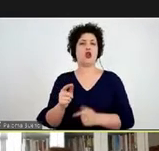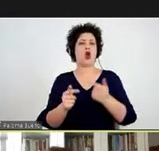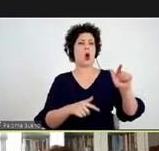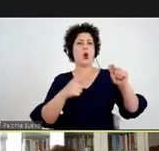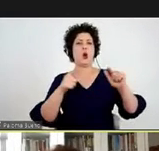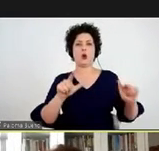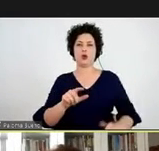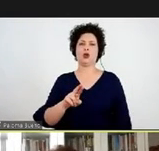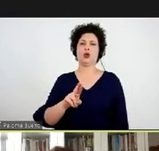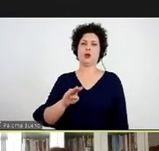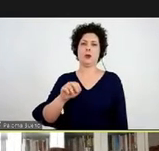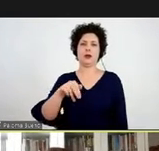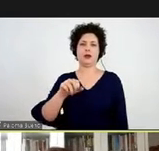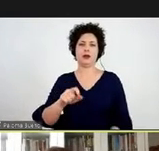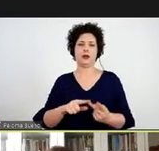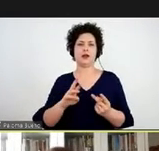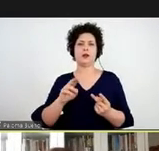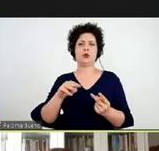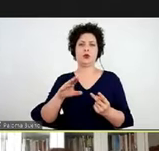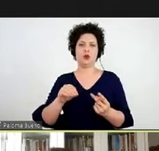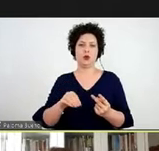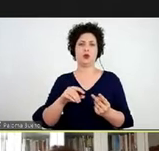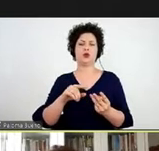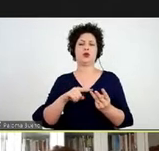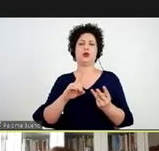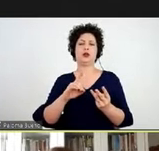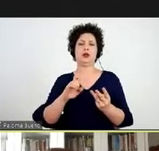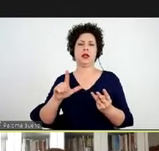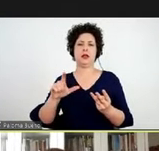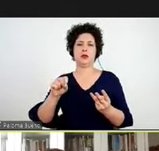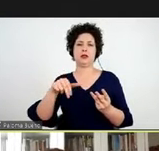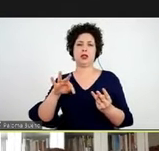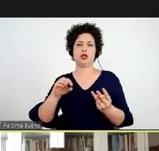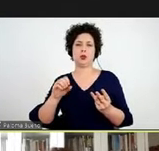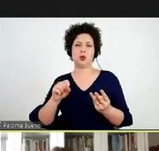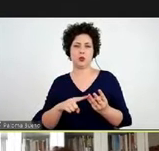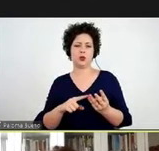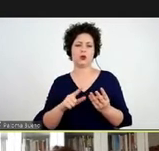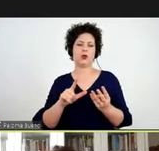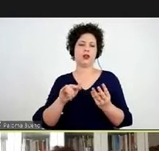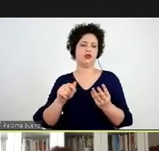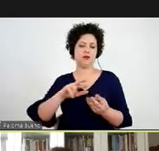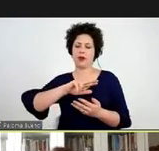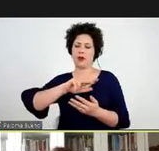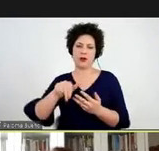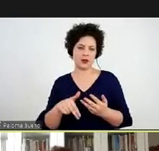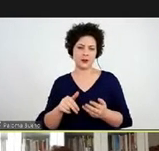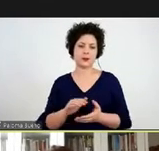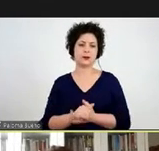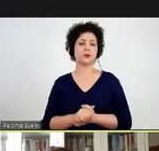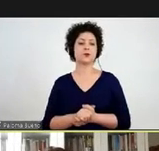Gershman, teve o Bruno Taus, Dionísio Del Santo, Fay Gostrover, Lígia Pape, entre outros.